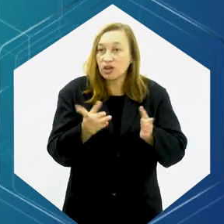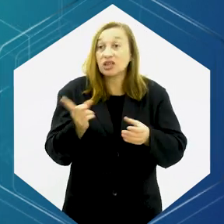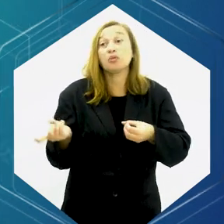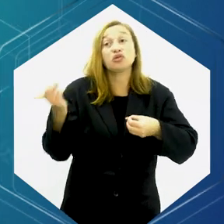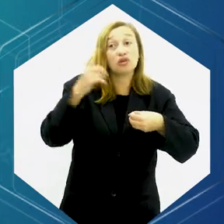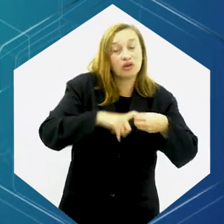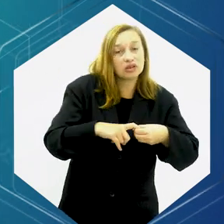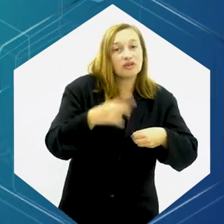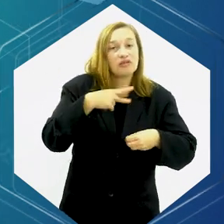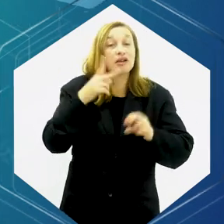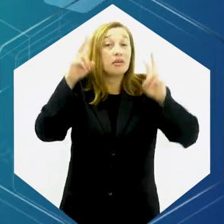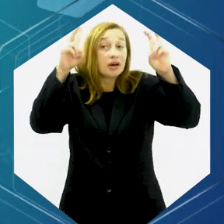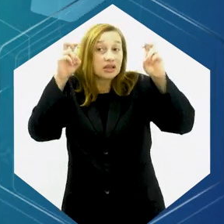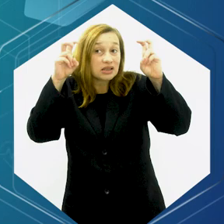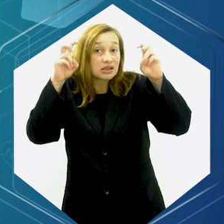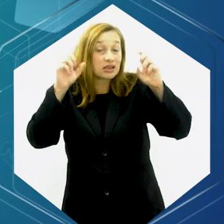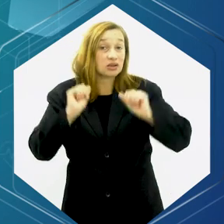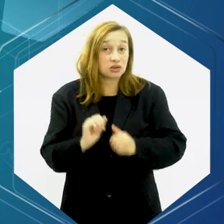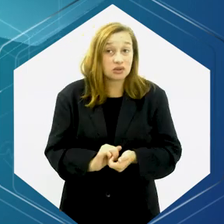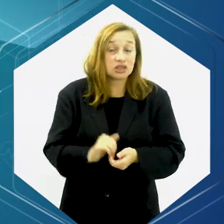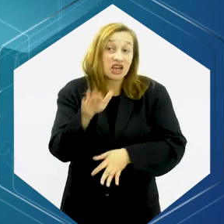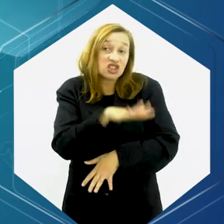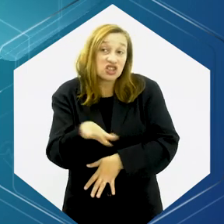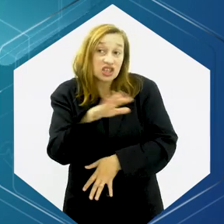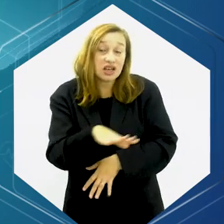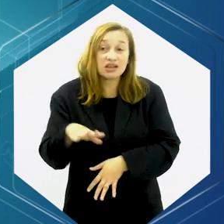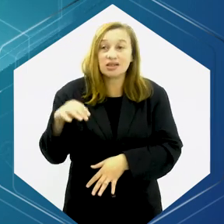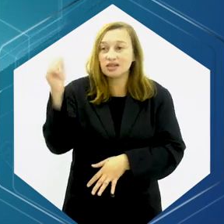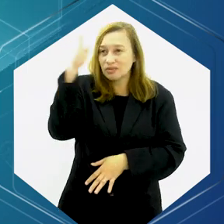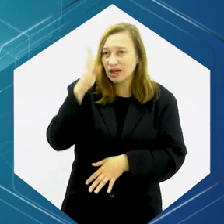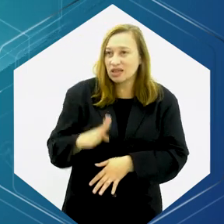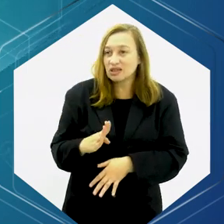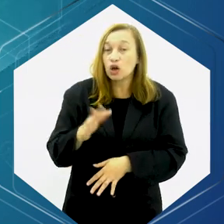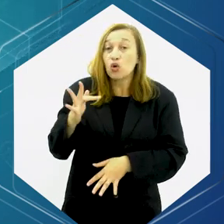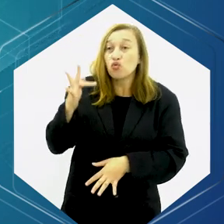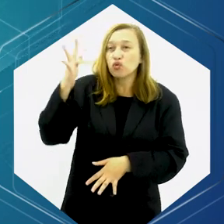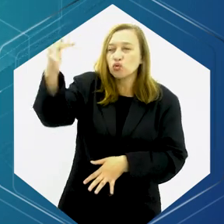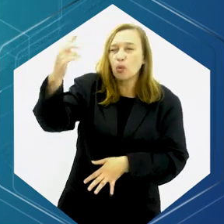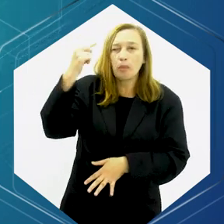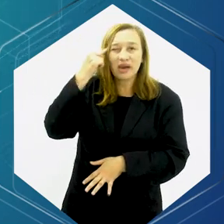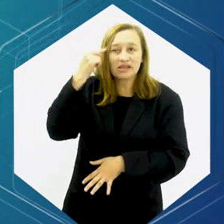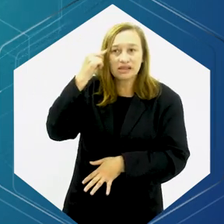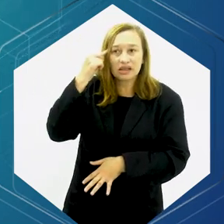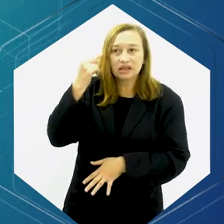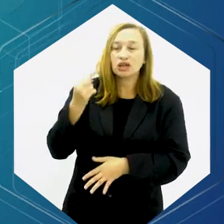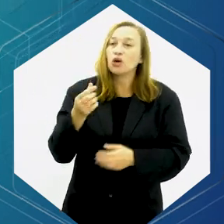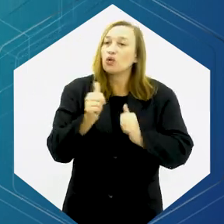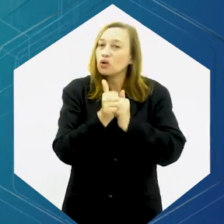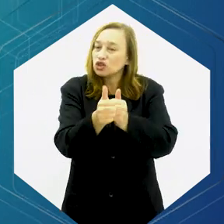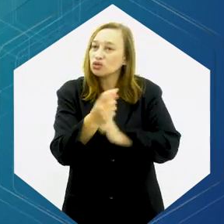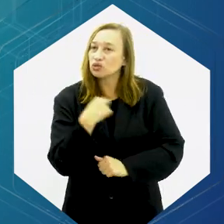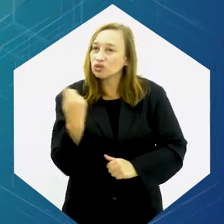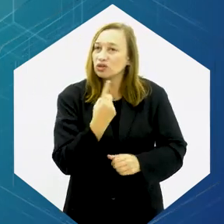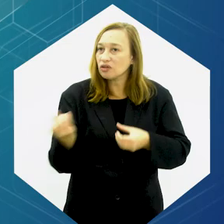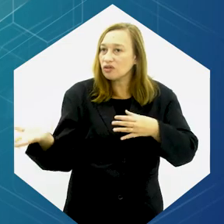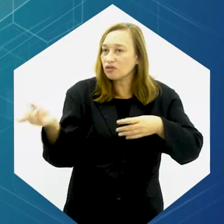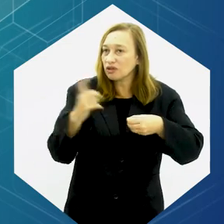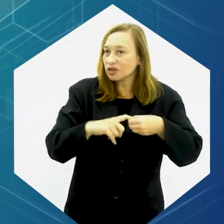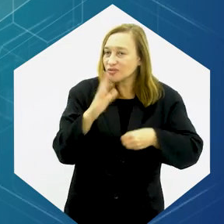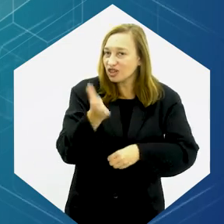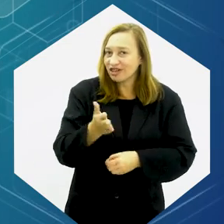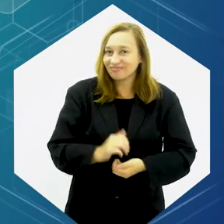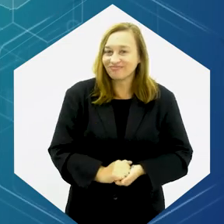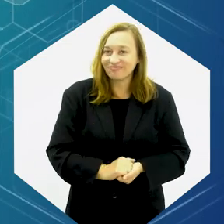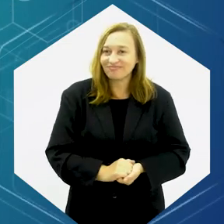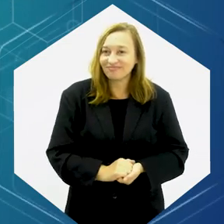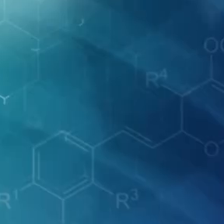bem rapidinho agora daqui a pouco a gente volta falando mais sobre cenário esse cenário das Crianças brasileiras e principalmente sobre o futuro delas Continue com a gente